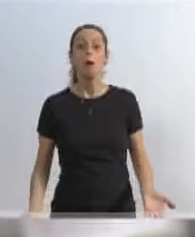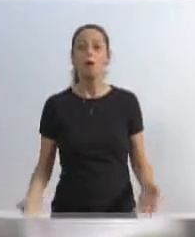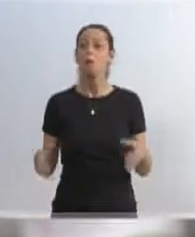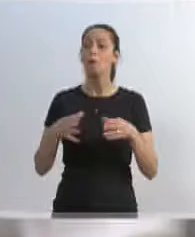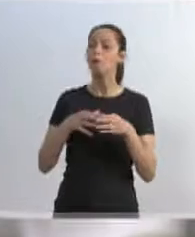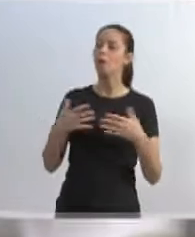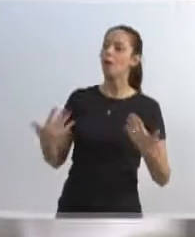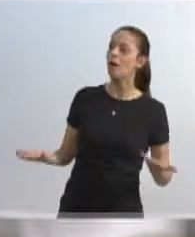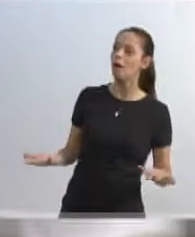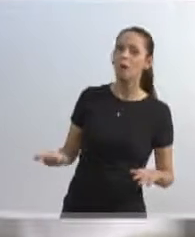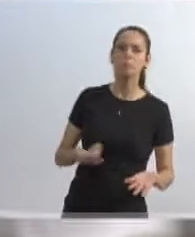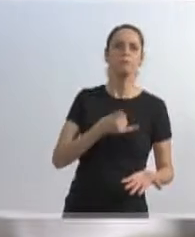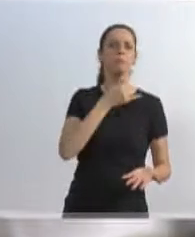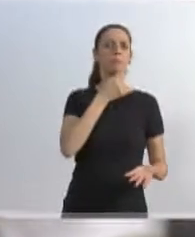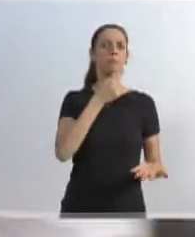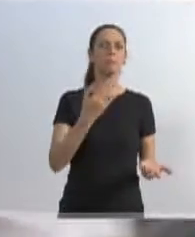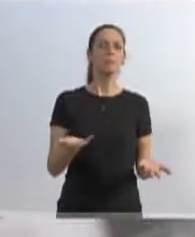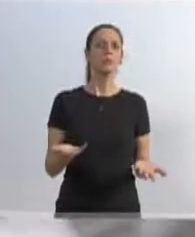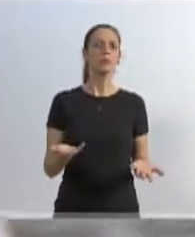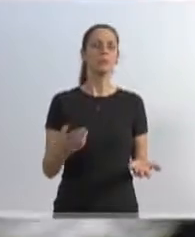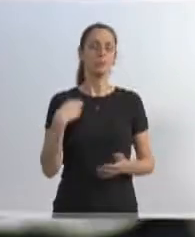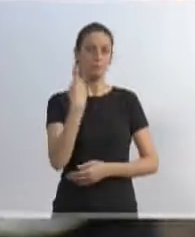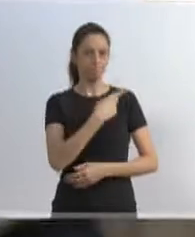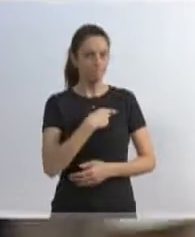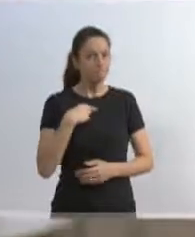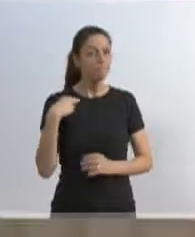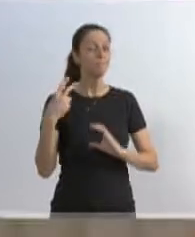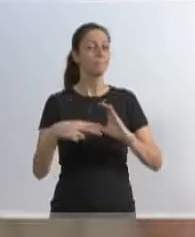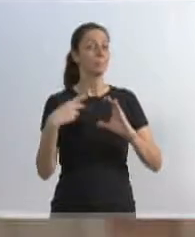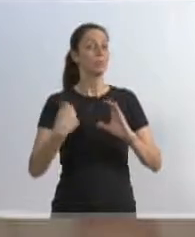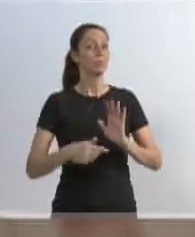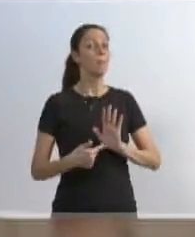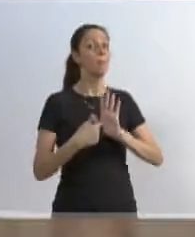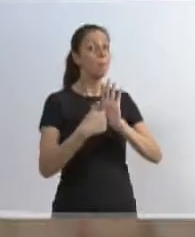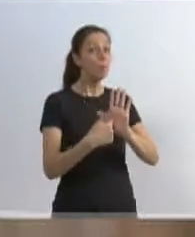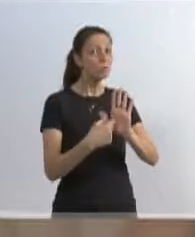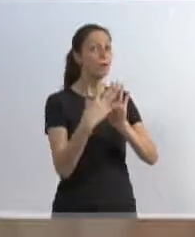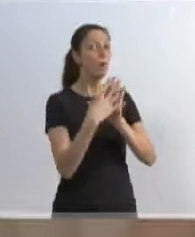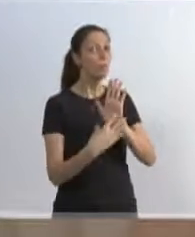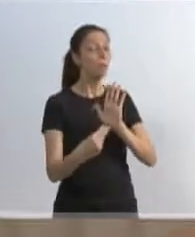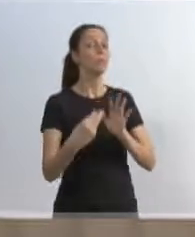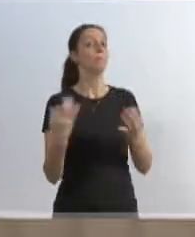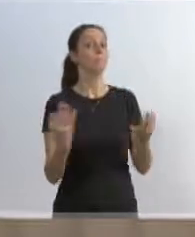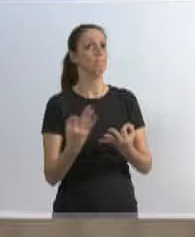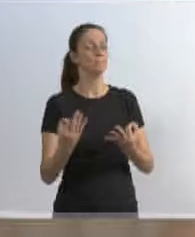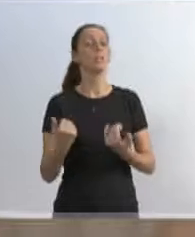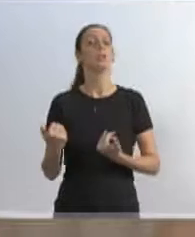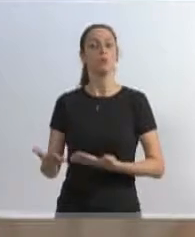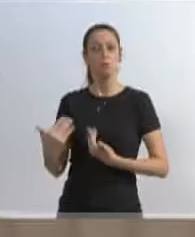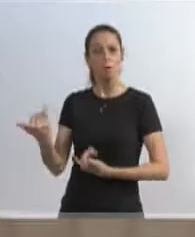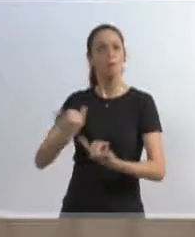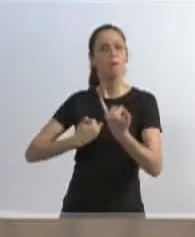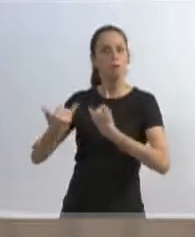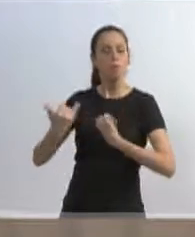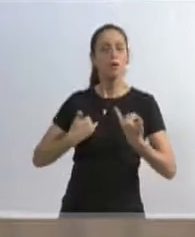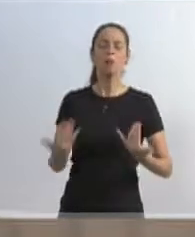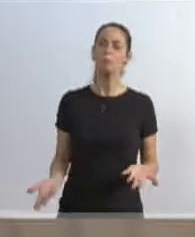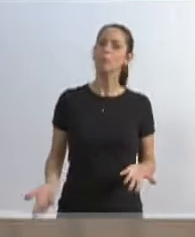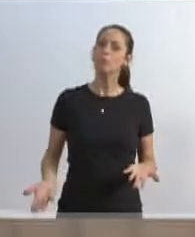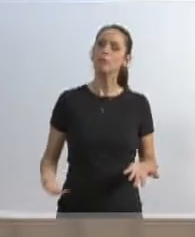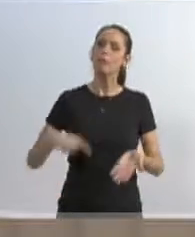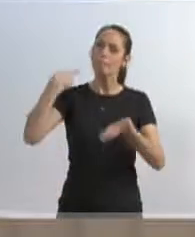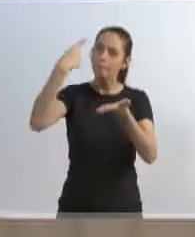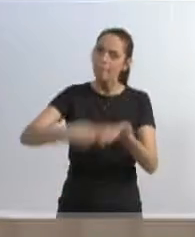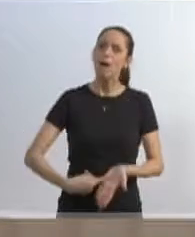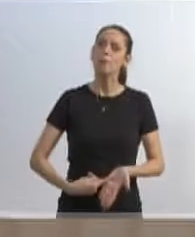remarcar mas é triste porque nós temos que dar o exemplo nesta casa e foi um negócio que ele comentou e principalmente os jovens me comentaram com uma certa tristeza nós